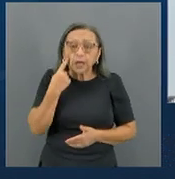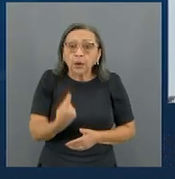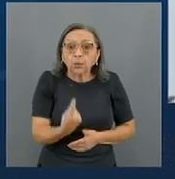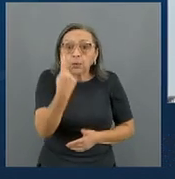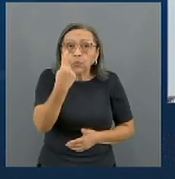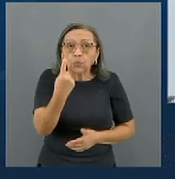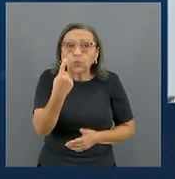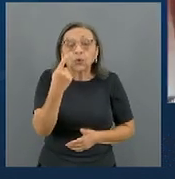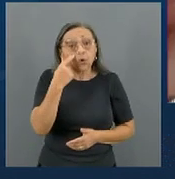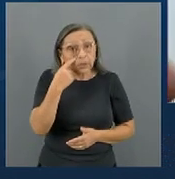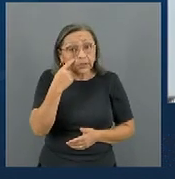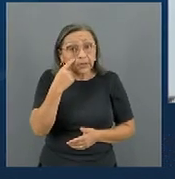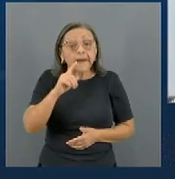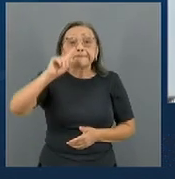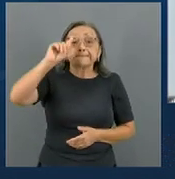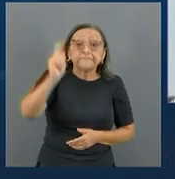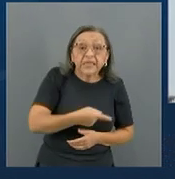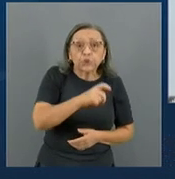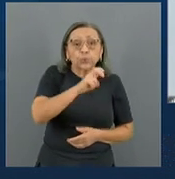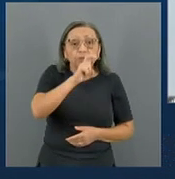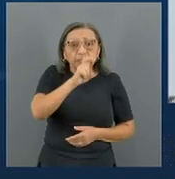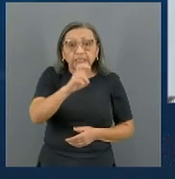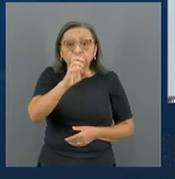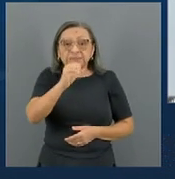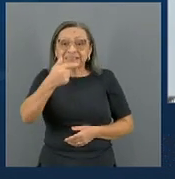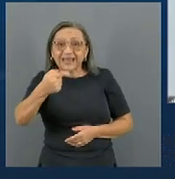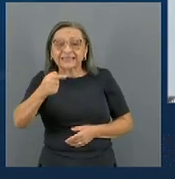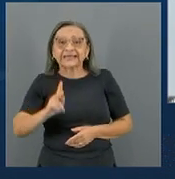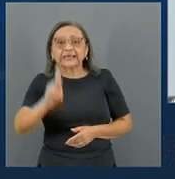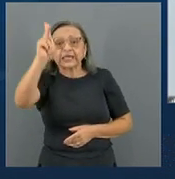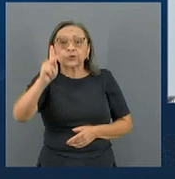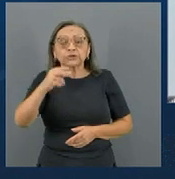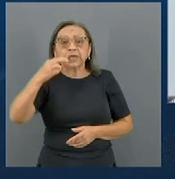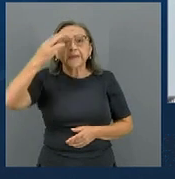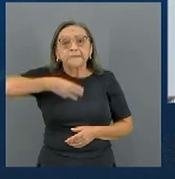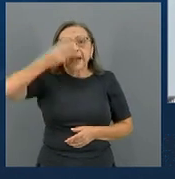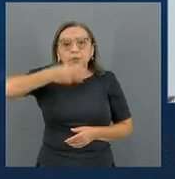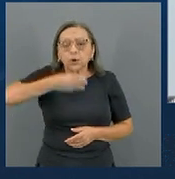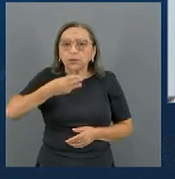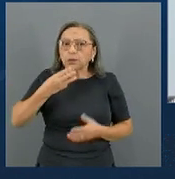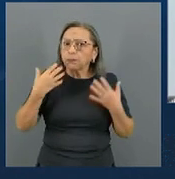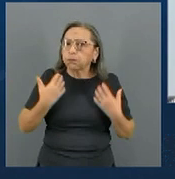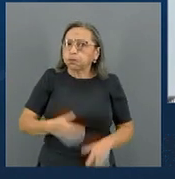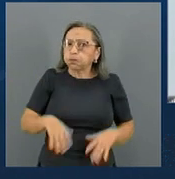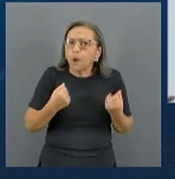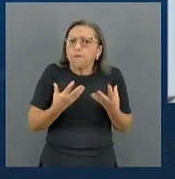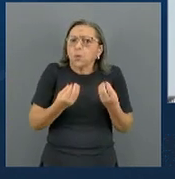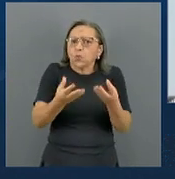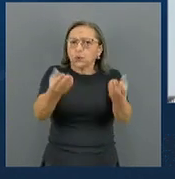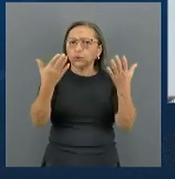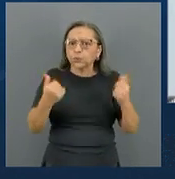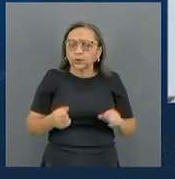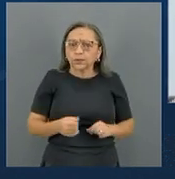tonelada, para ser mais exato, 1.507 quilos de maconha, e uma carga absolutamente enorme,